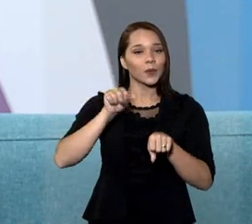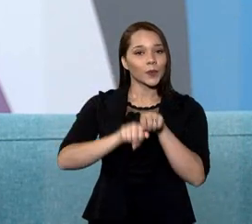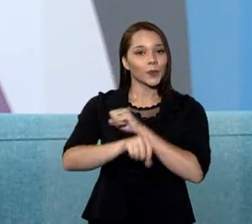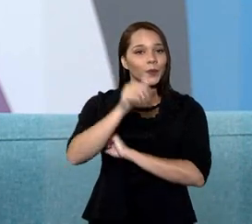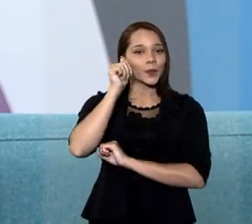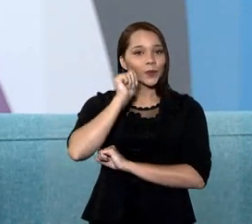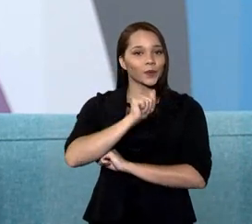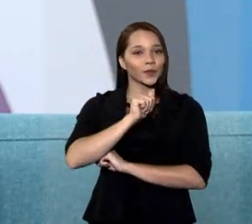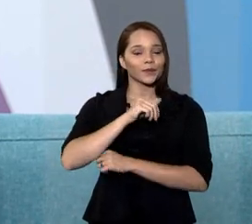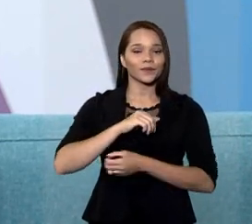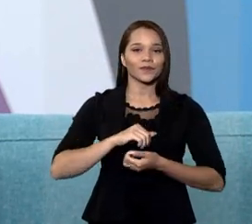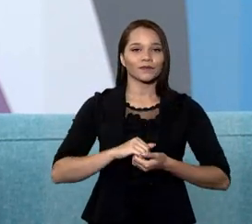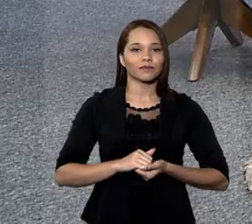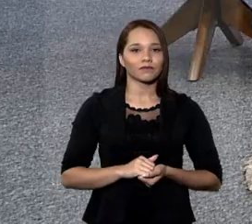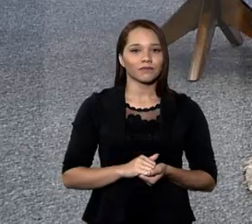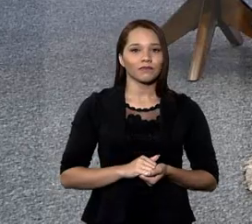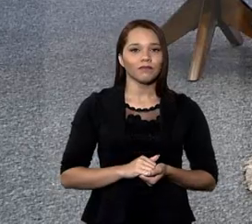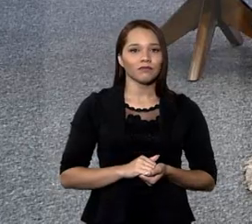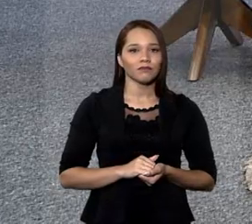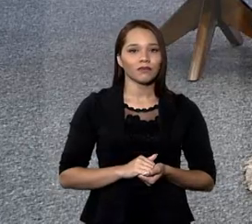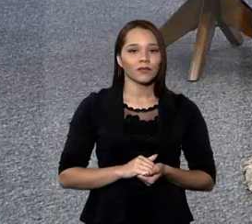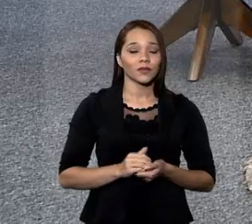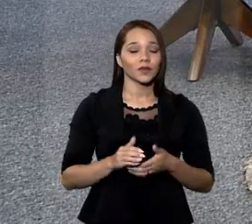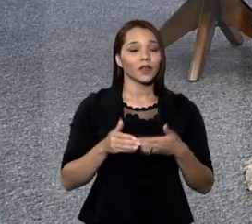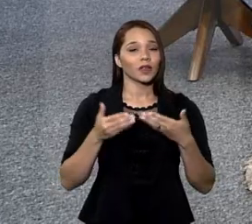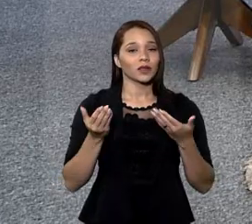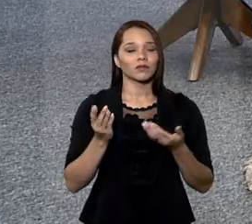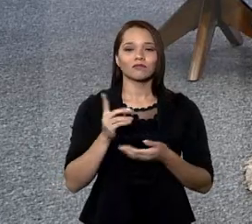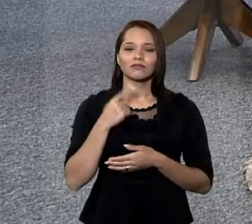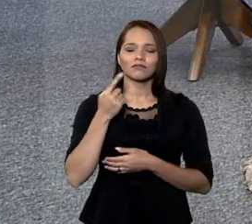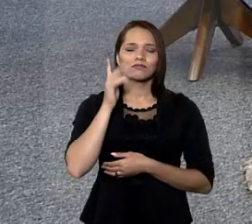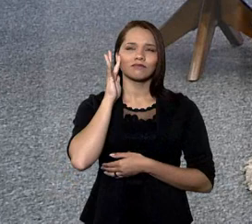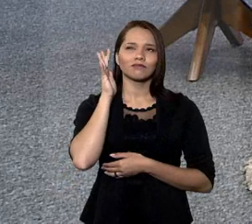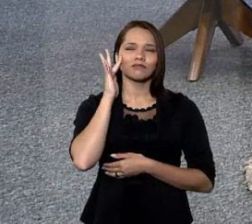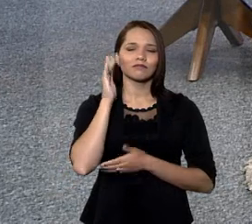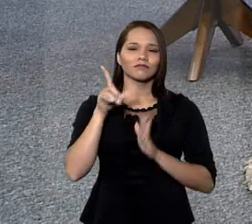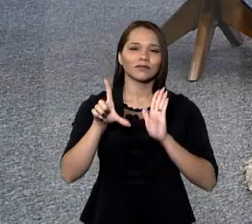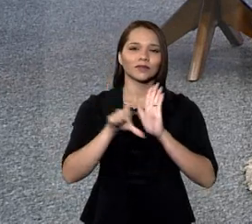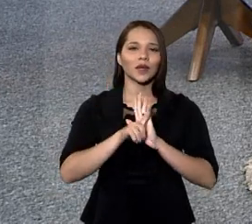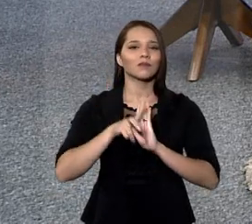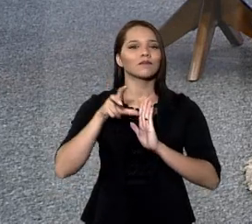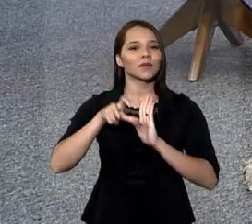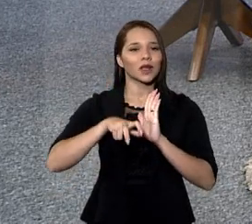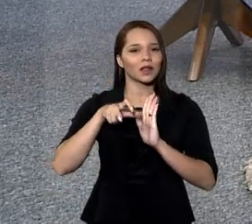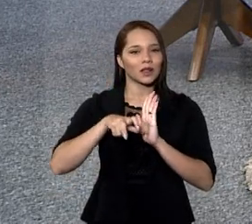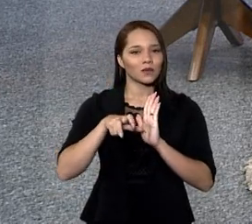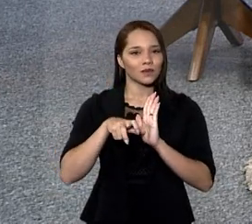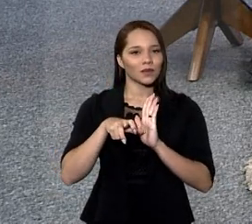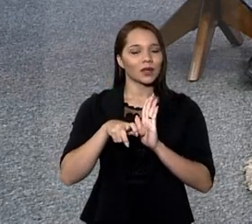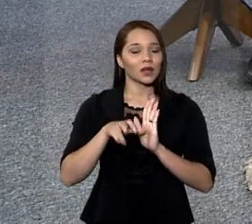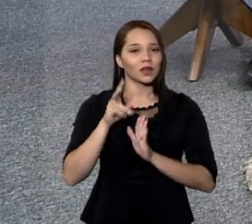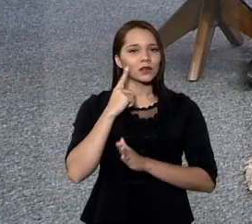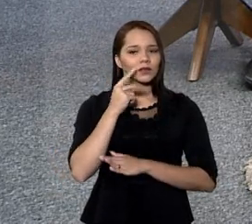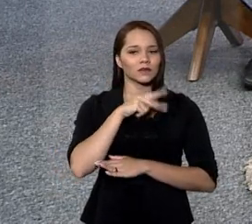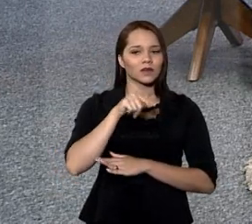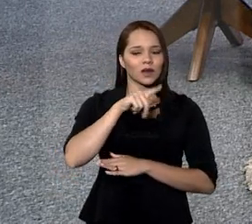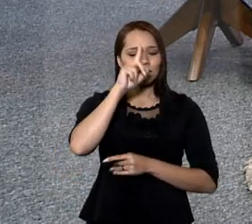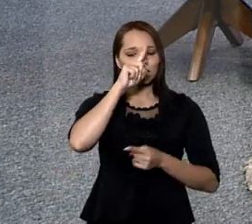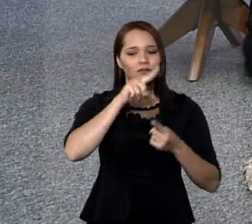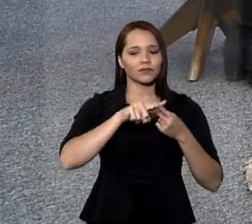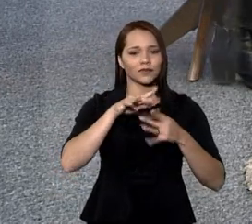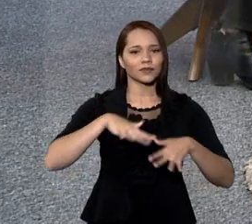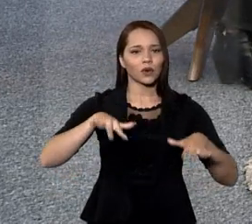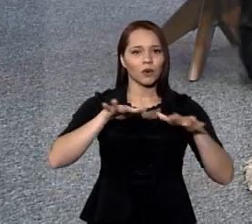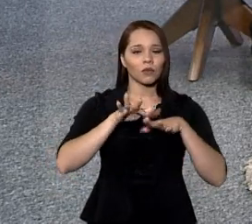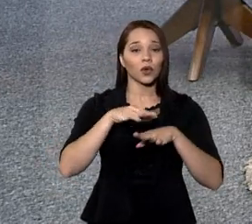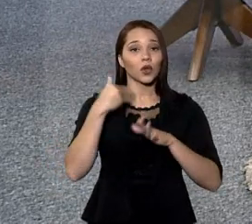feminicídios bom então quando a gente pensa né na lei maria da penha e a gente vai ali